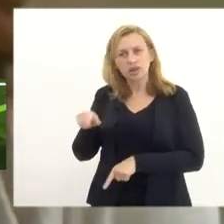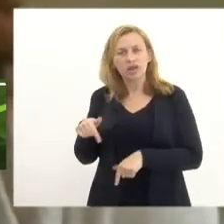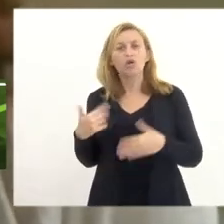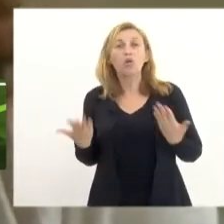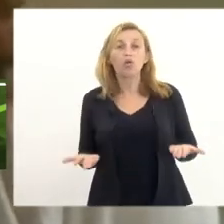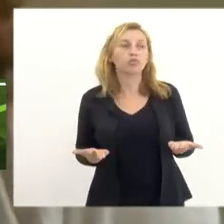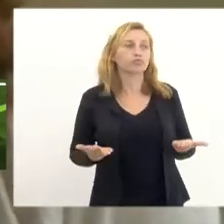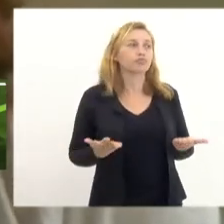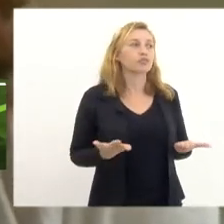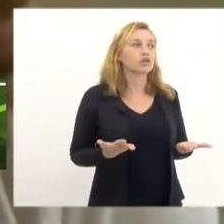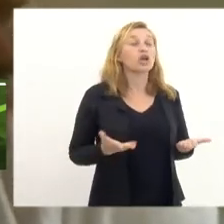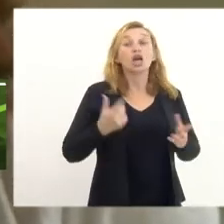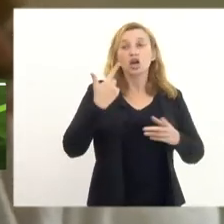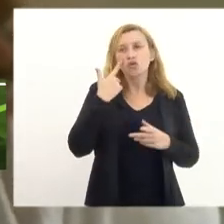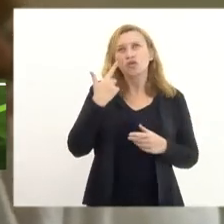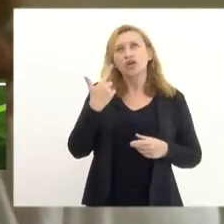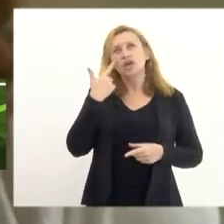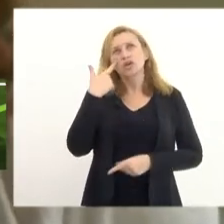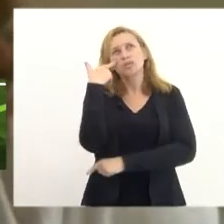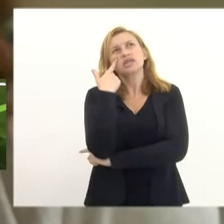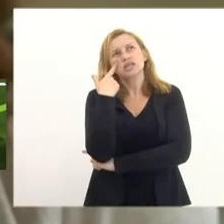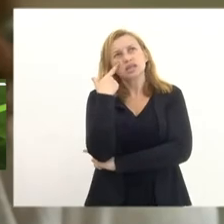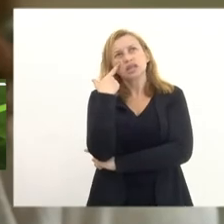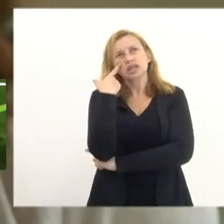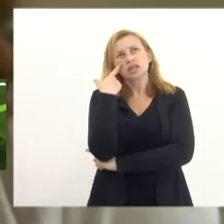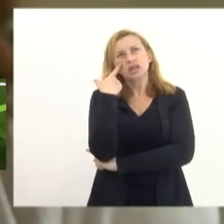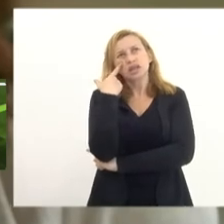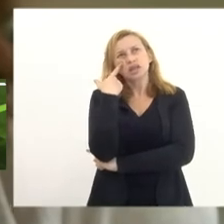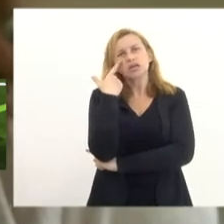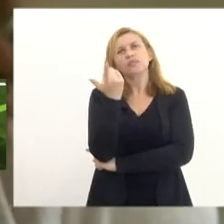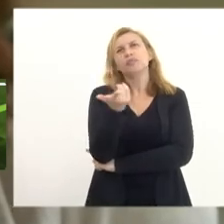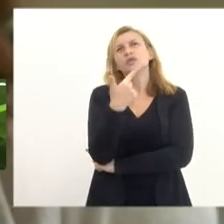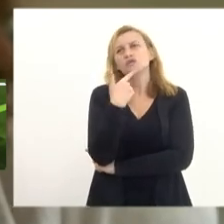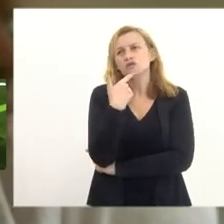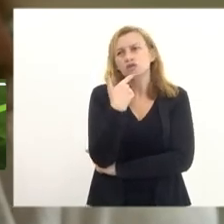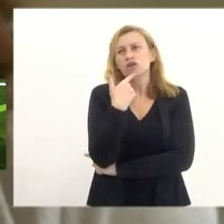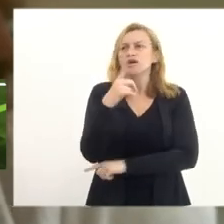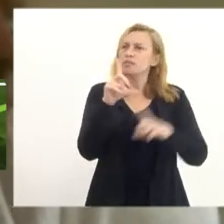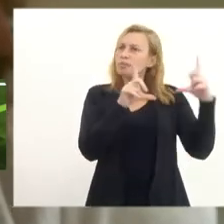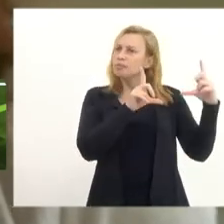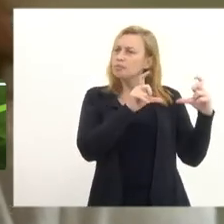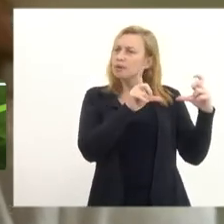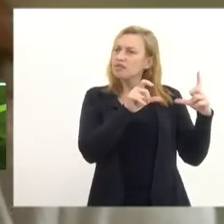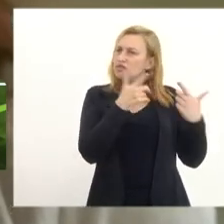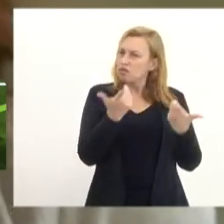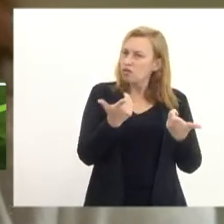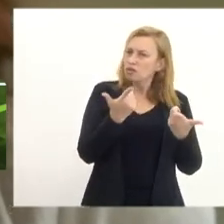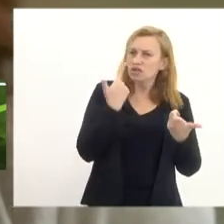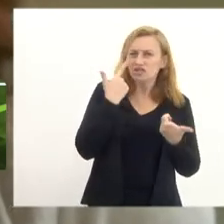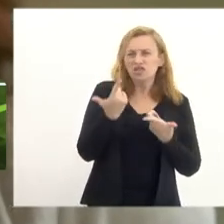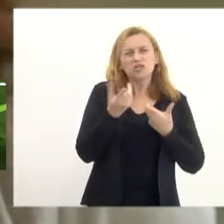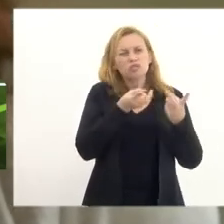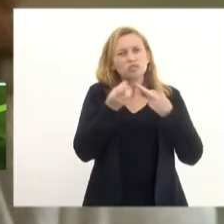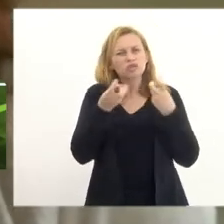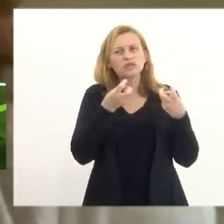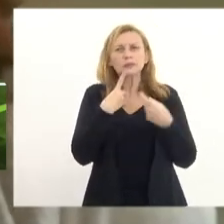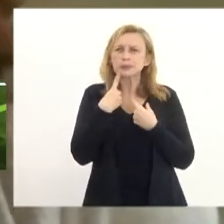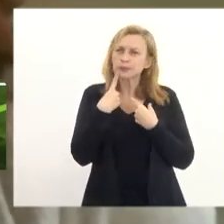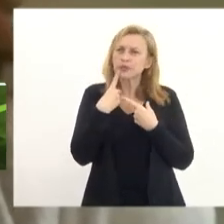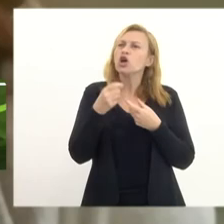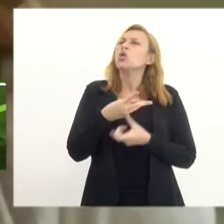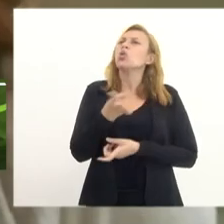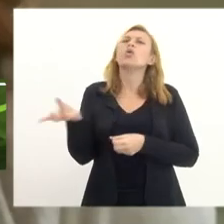seja, eu fico olhando aqui para a foto do Sérgio Bassi e me perguntando assim,